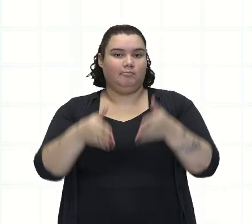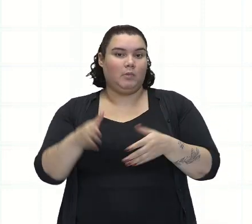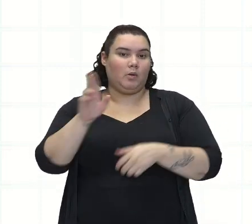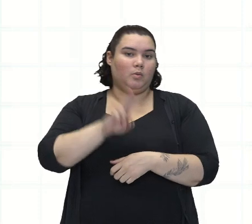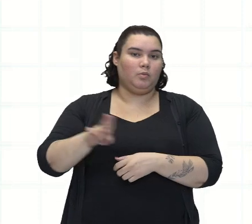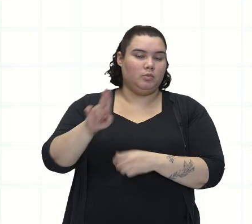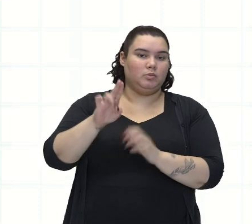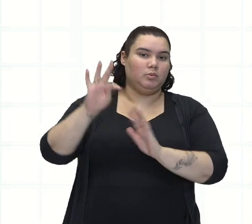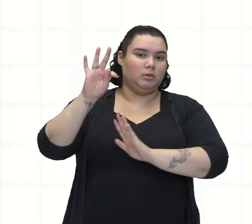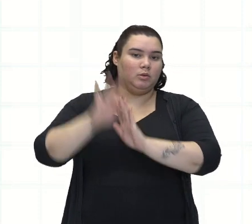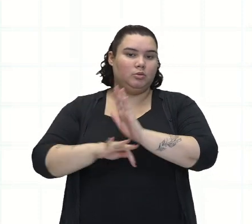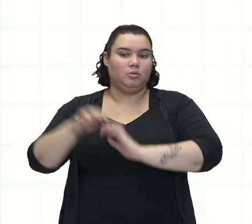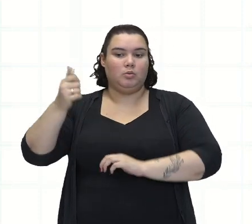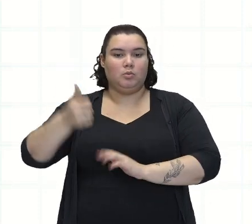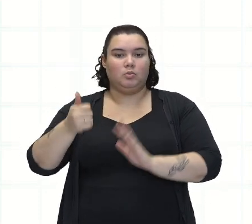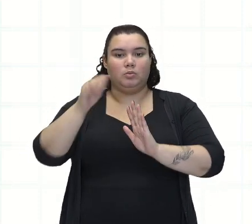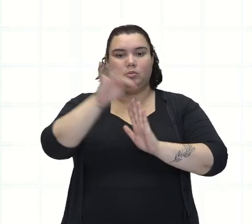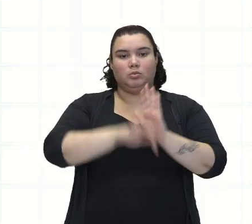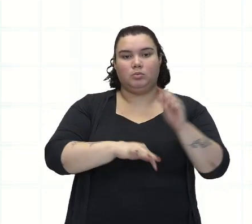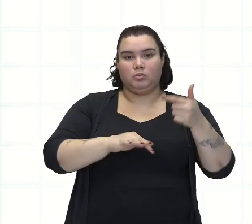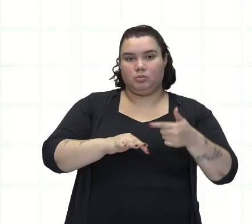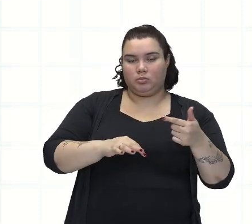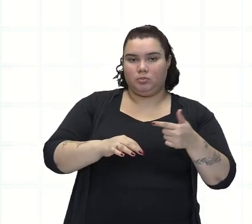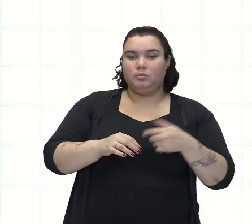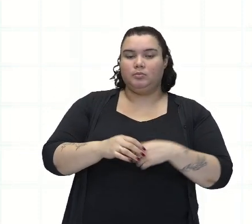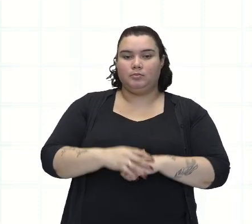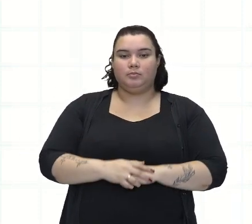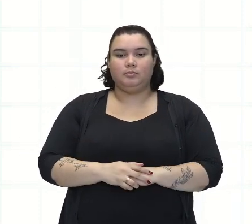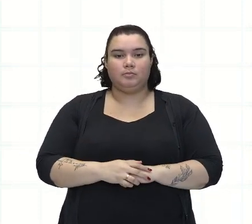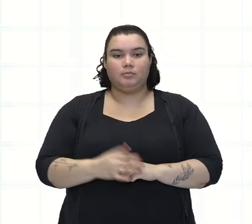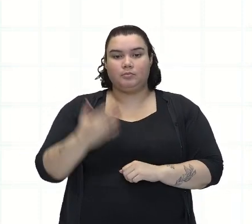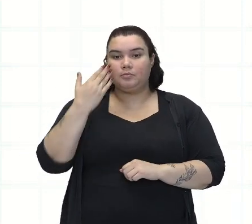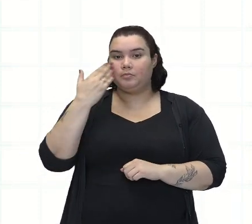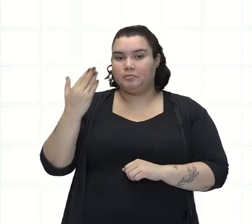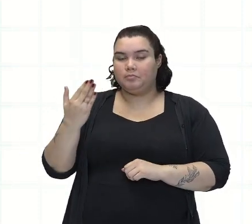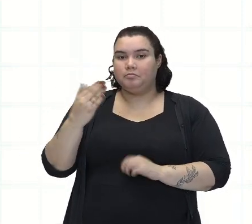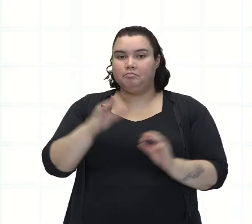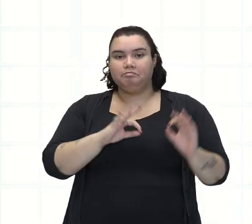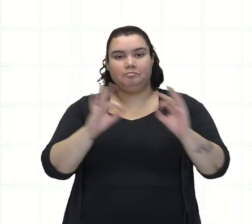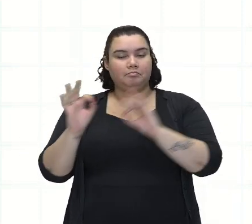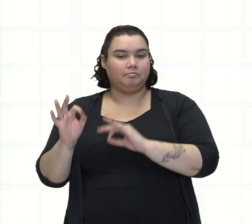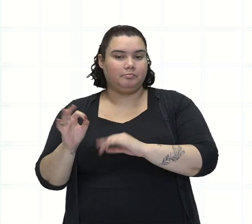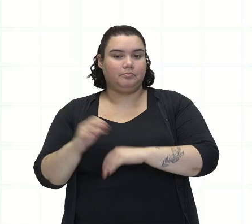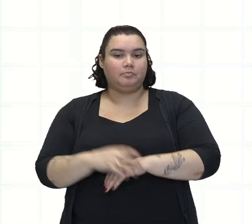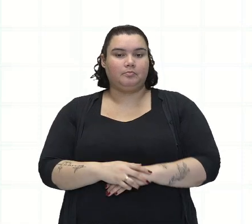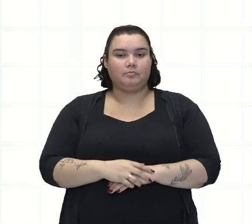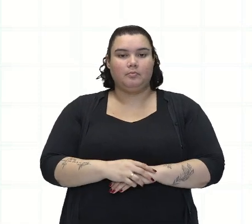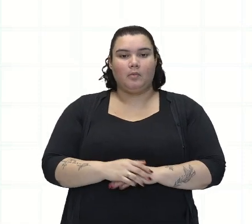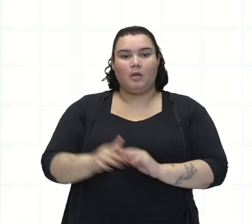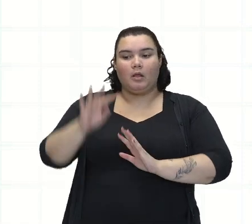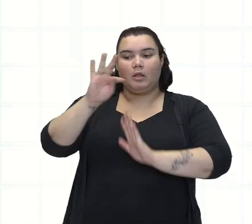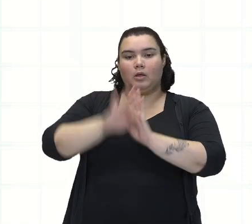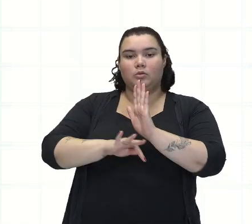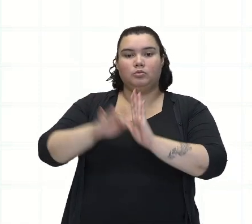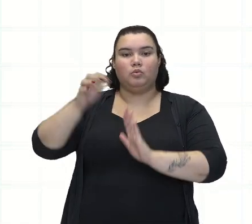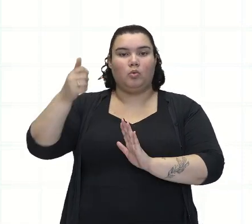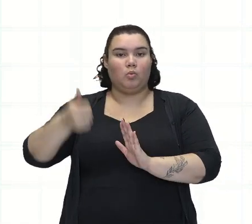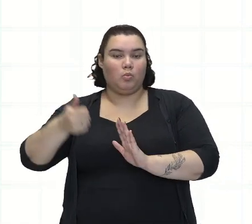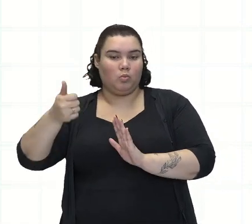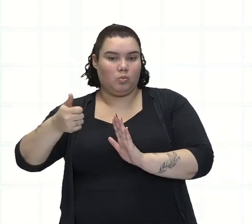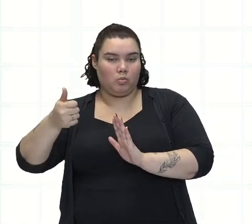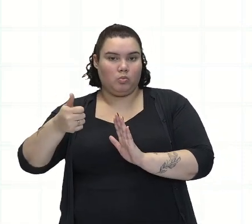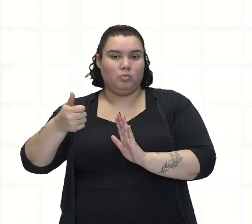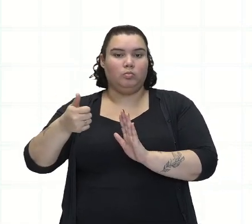e do texto 2. Vamos lá, por gentileza, acompanha aí na tela. Tipologia textual, texto